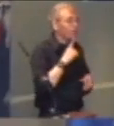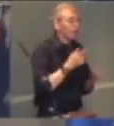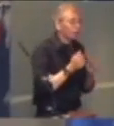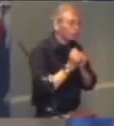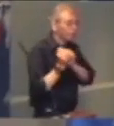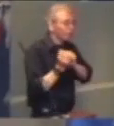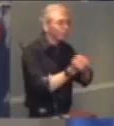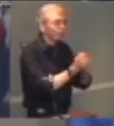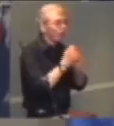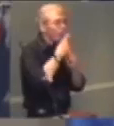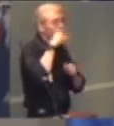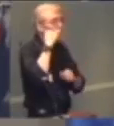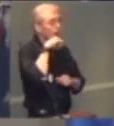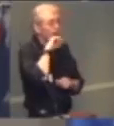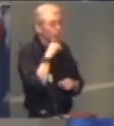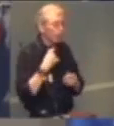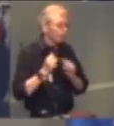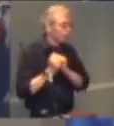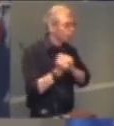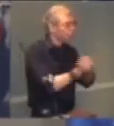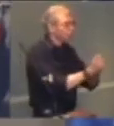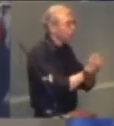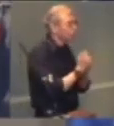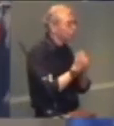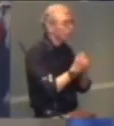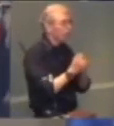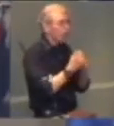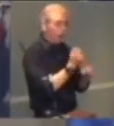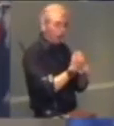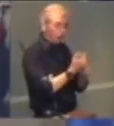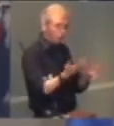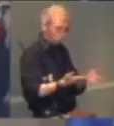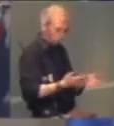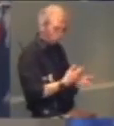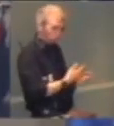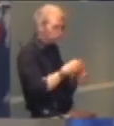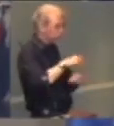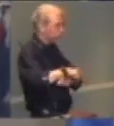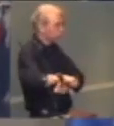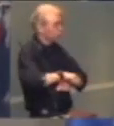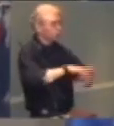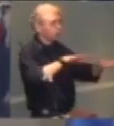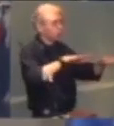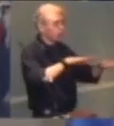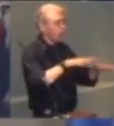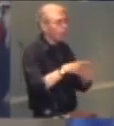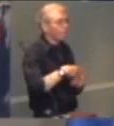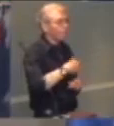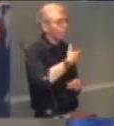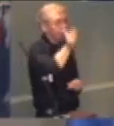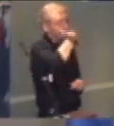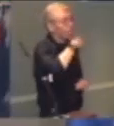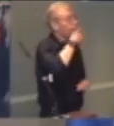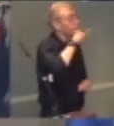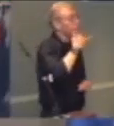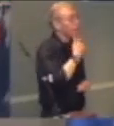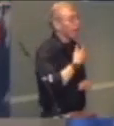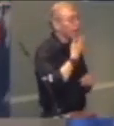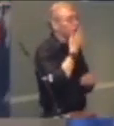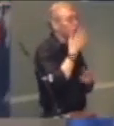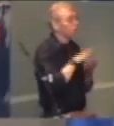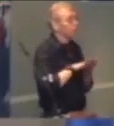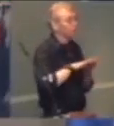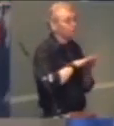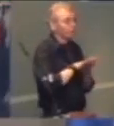mães esse ano a gente lançou o pai sem cor no Brasil a gente